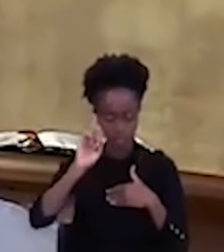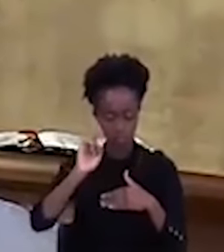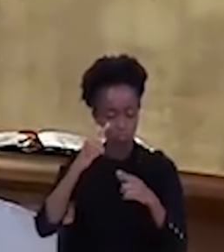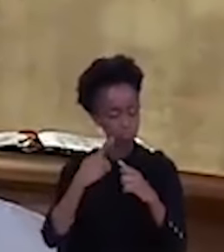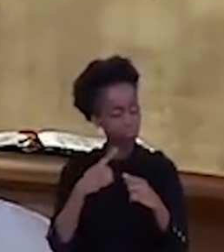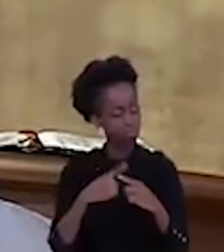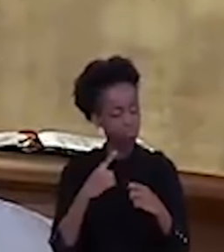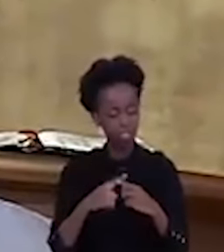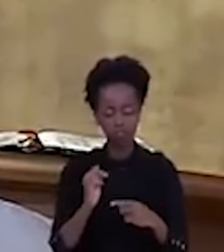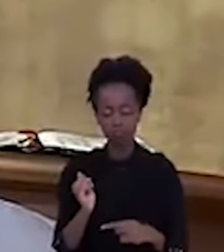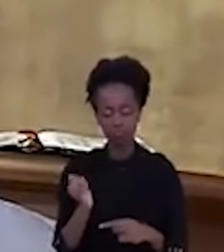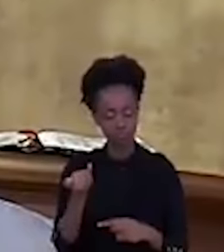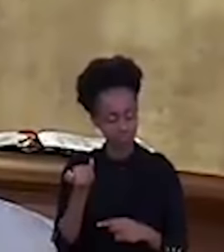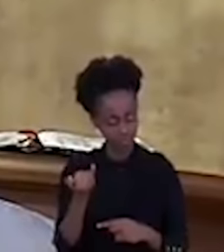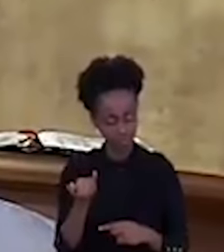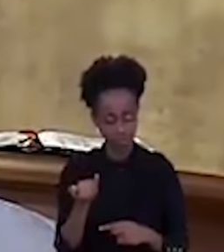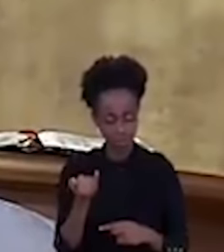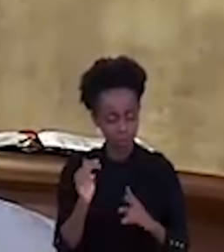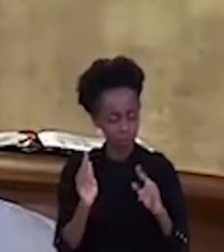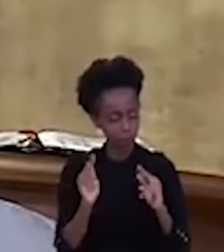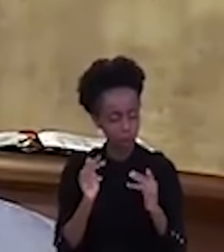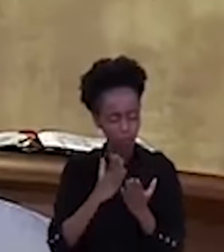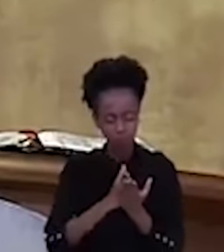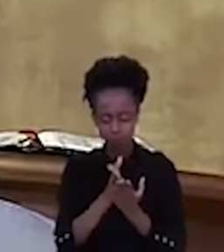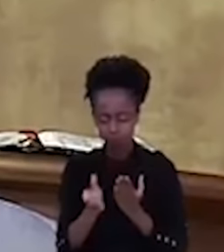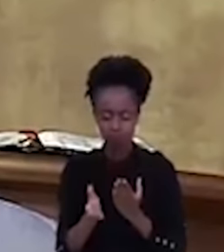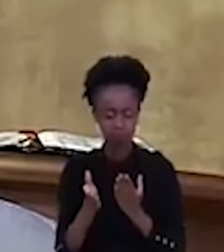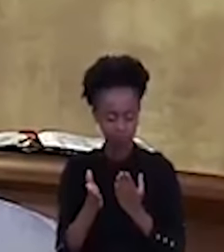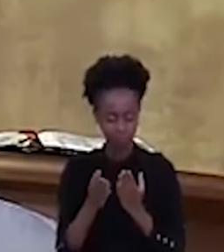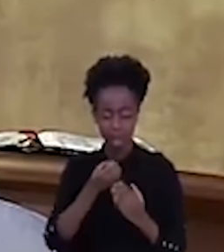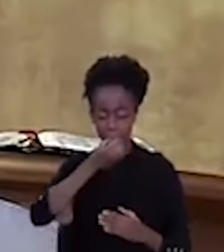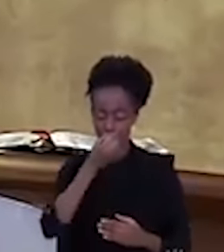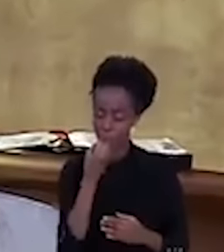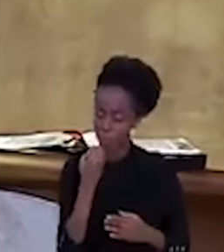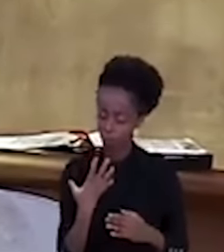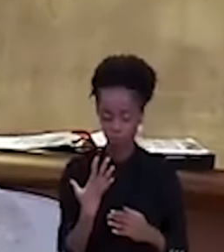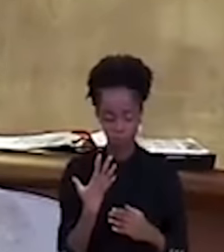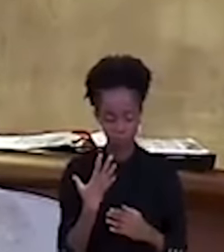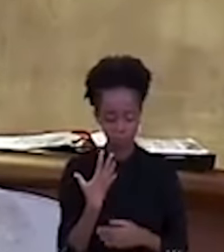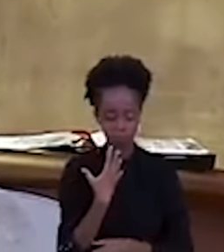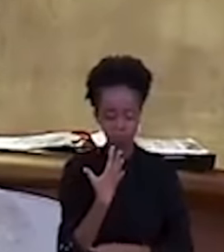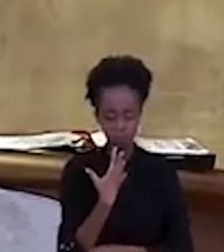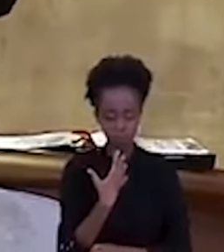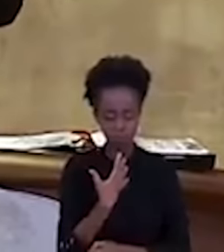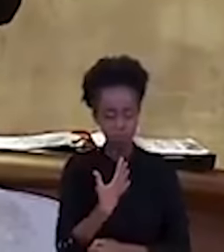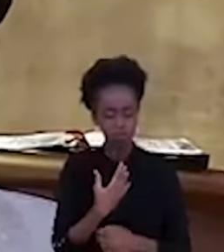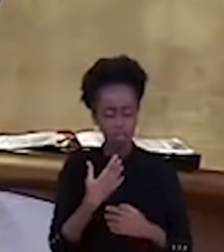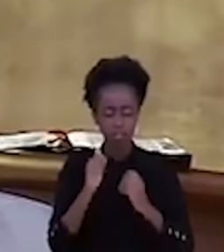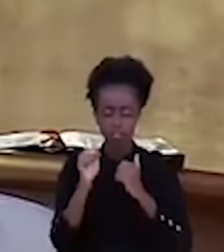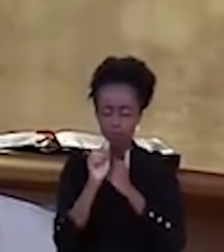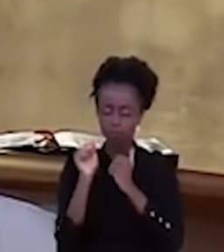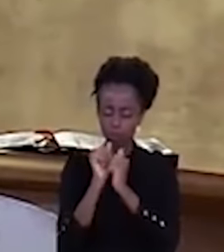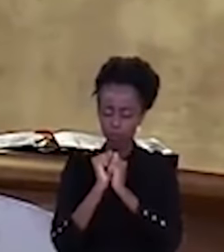é um privilégio não ter se afastado do altar, dos braços